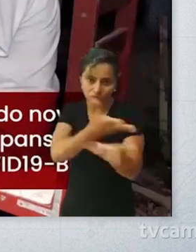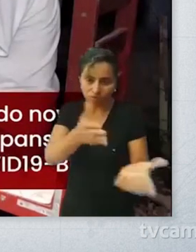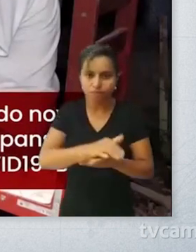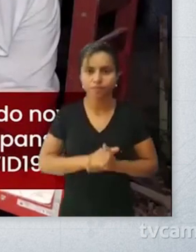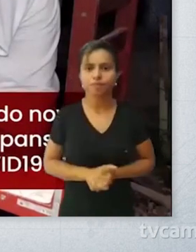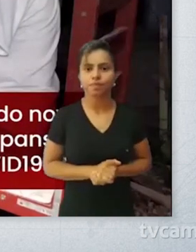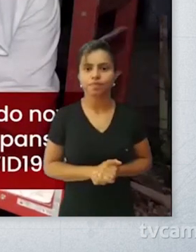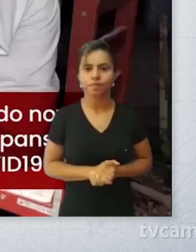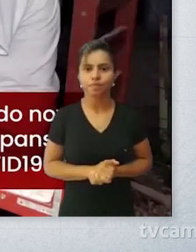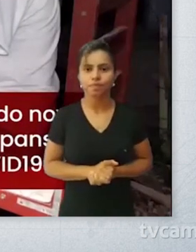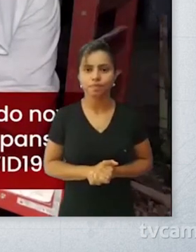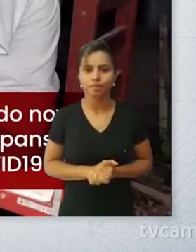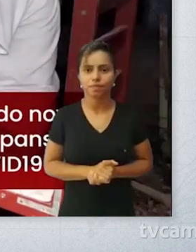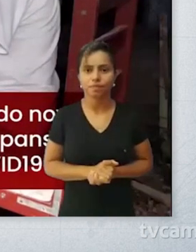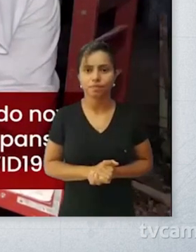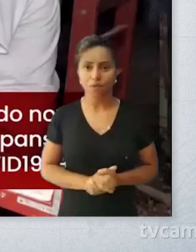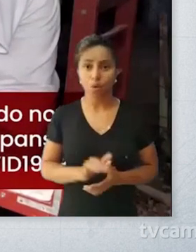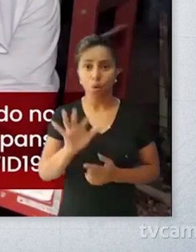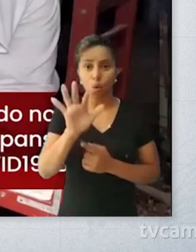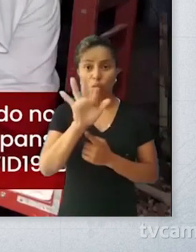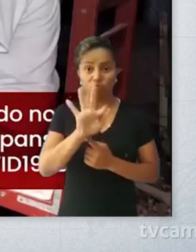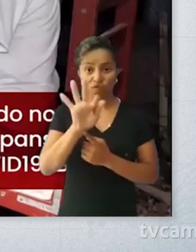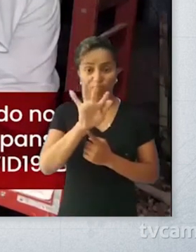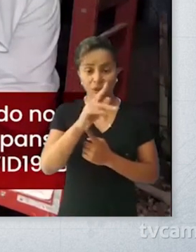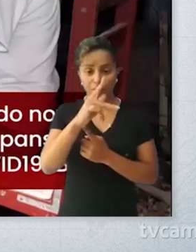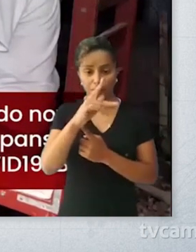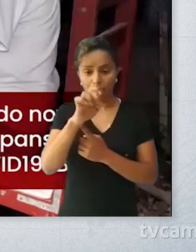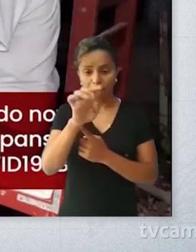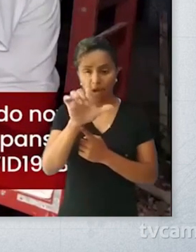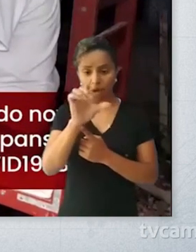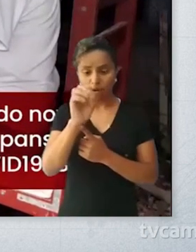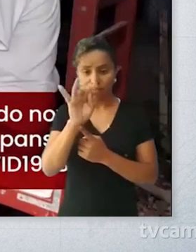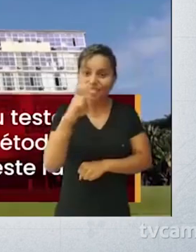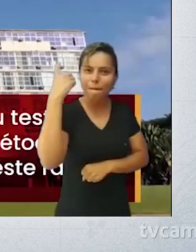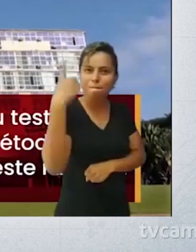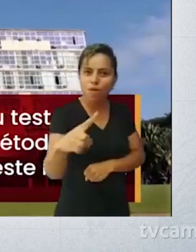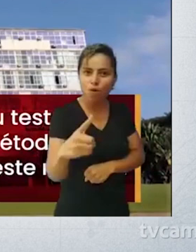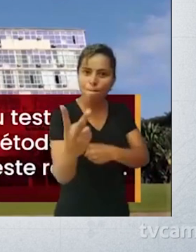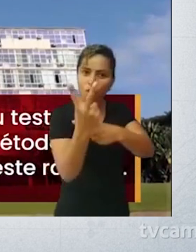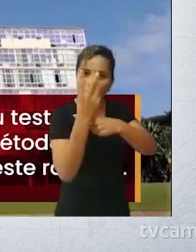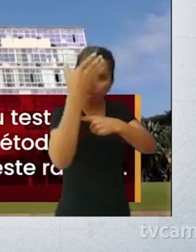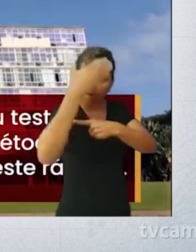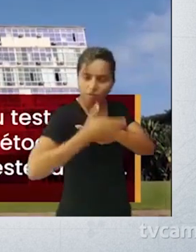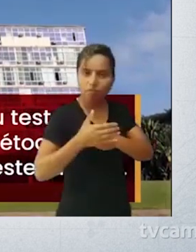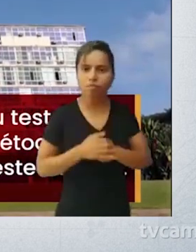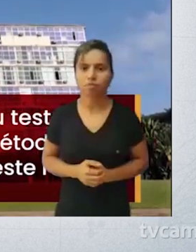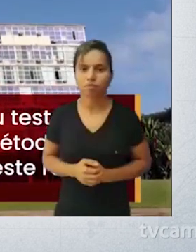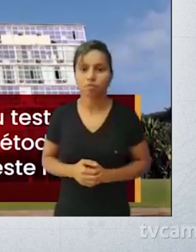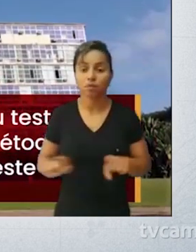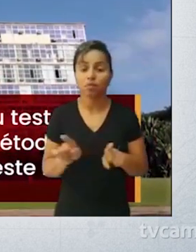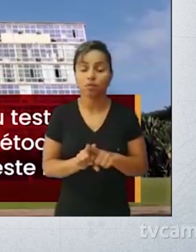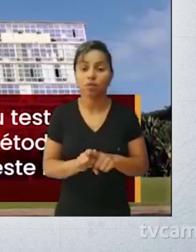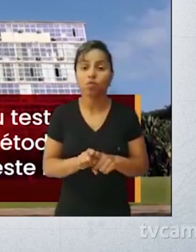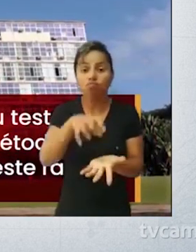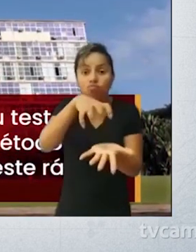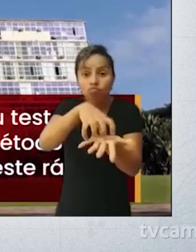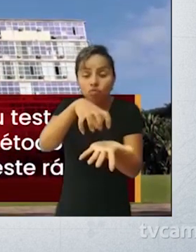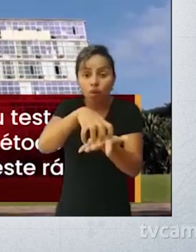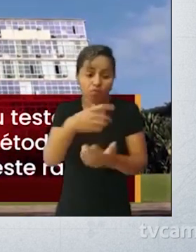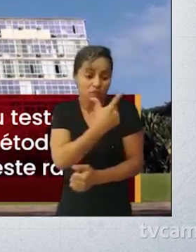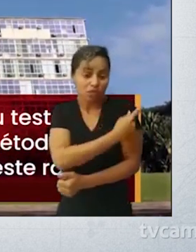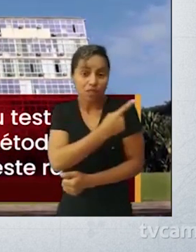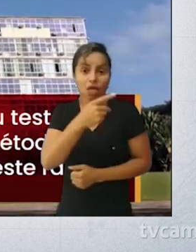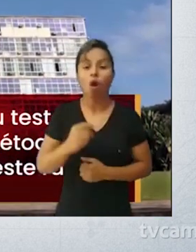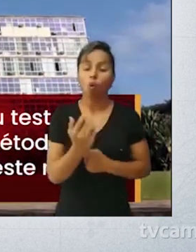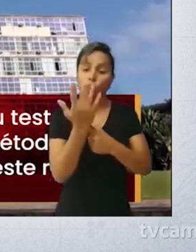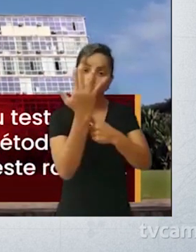e desenvolvimento de metodologias para compreender os reais impactos do novo coronavírus no país, como a EpiCovid-19.